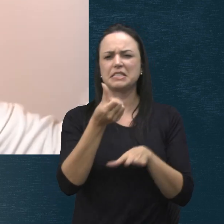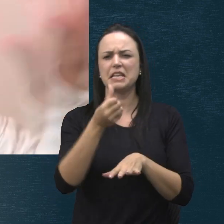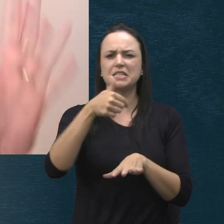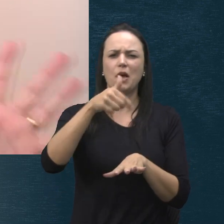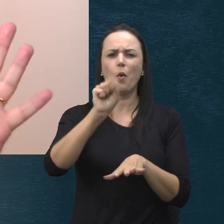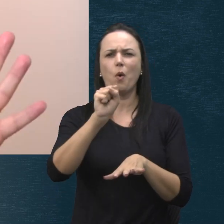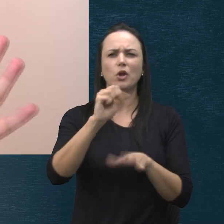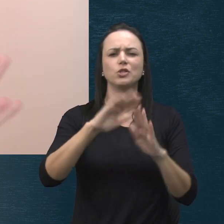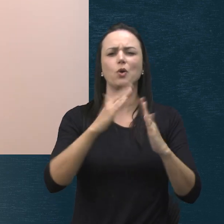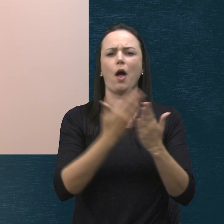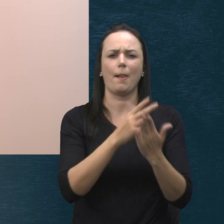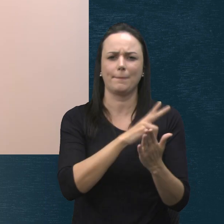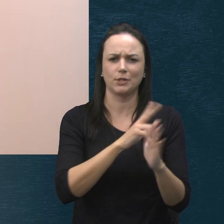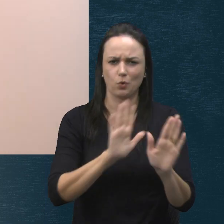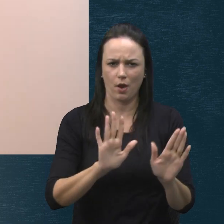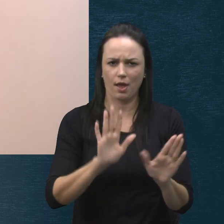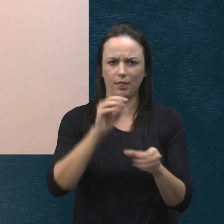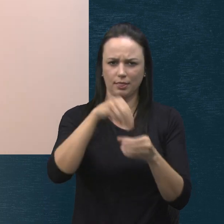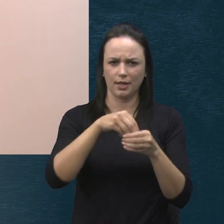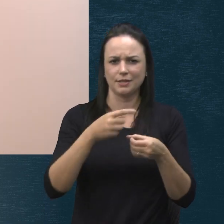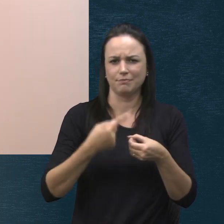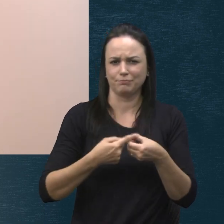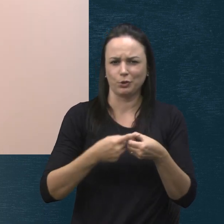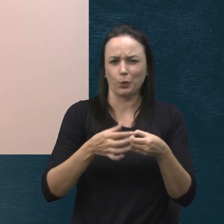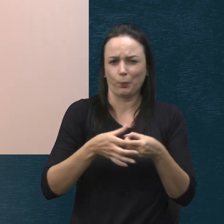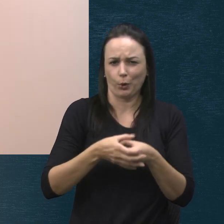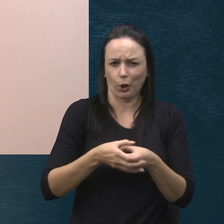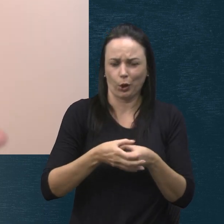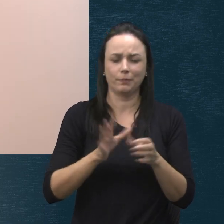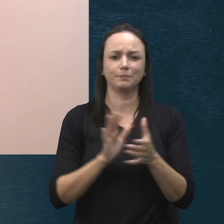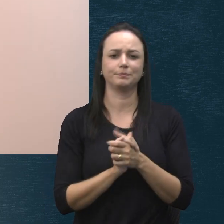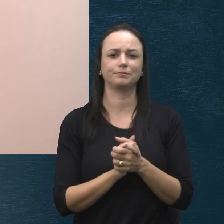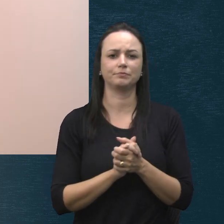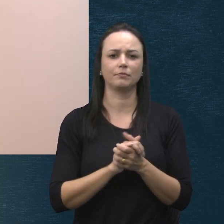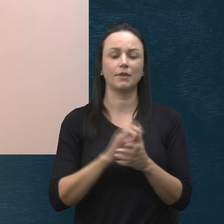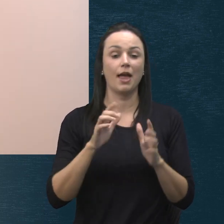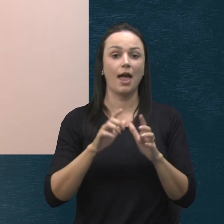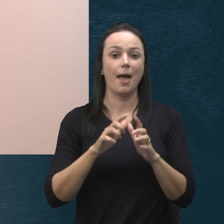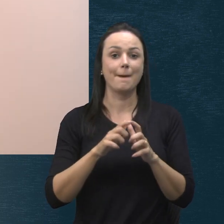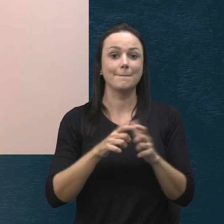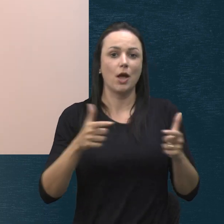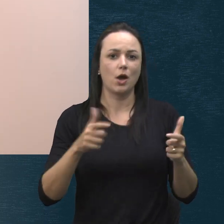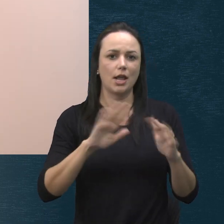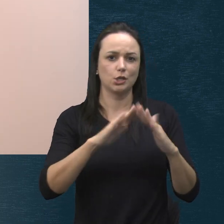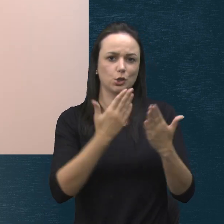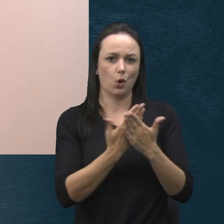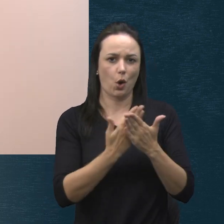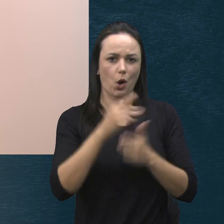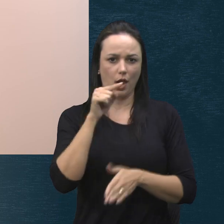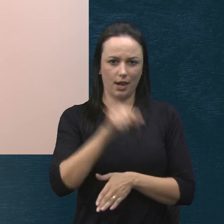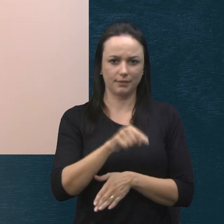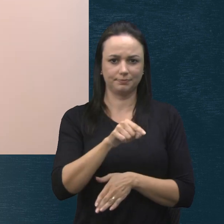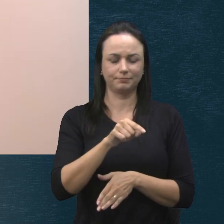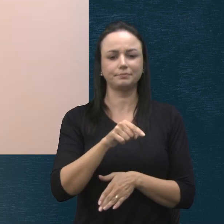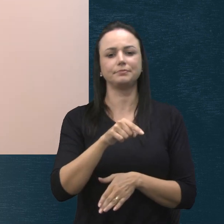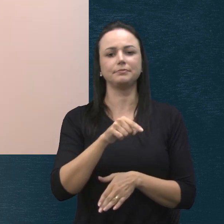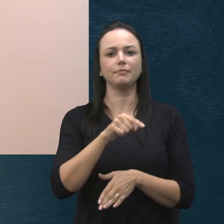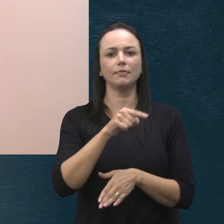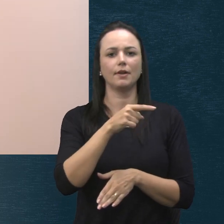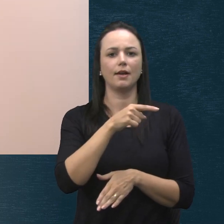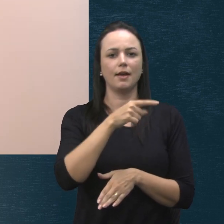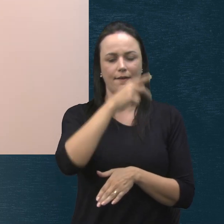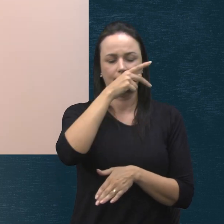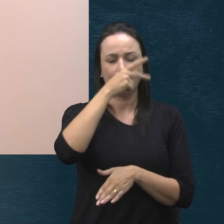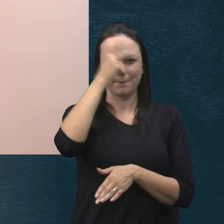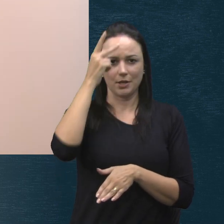8, 10 escolas privadas, por exemplo, né? Aí você tem a maior parte das escolas que quando vai alguém com